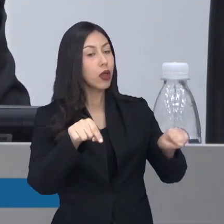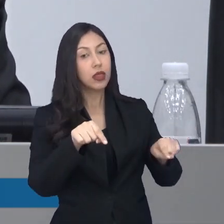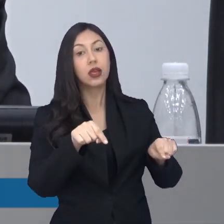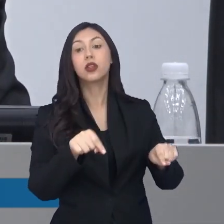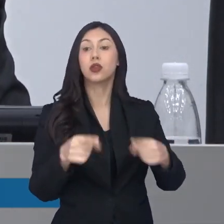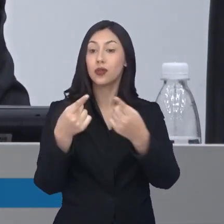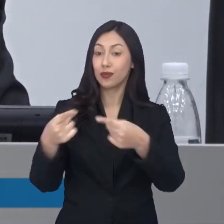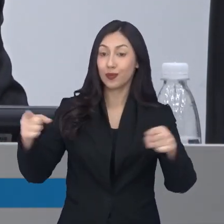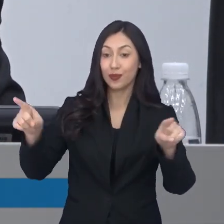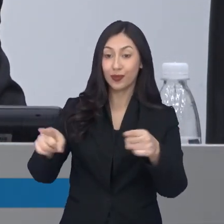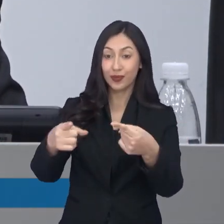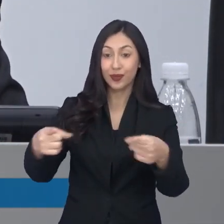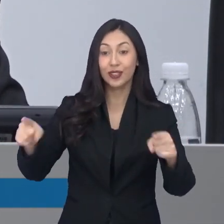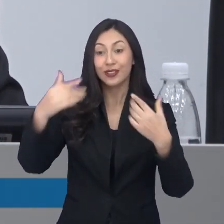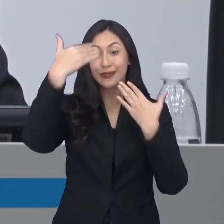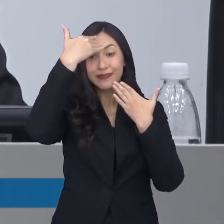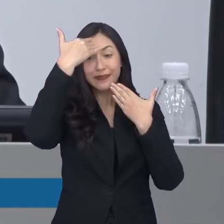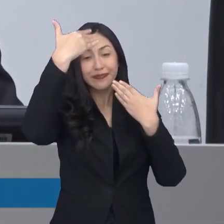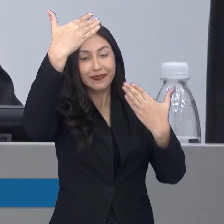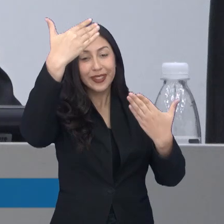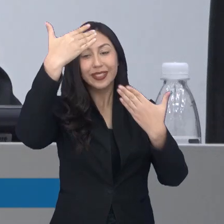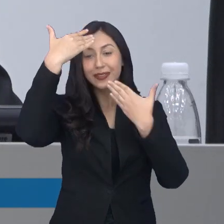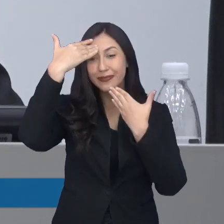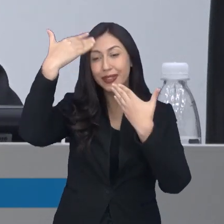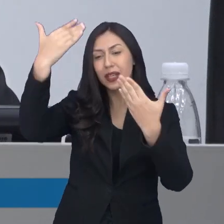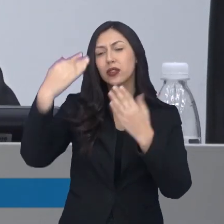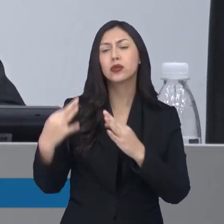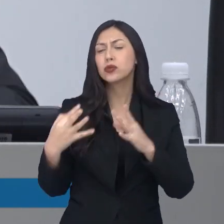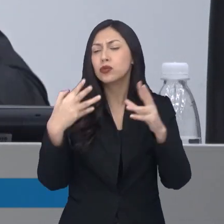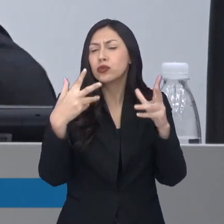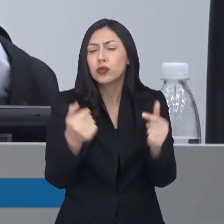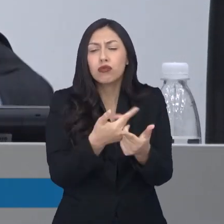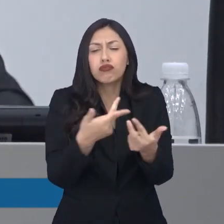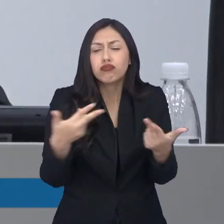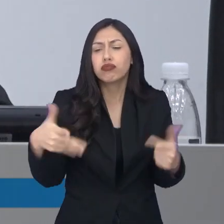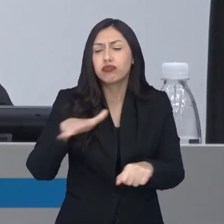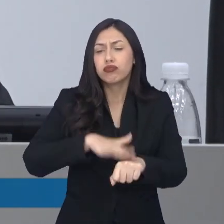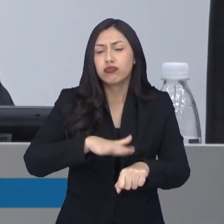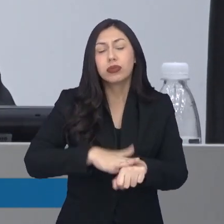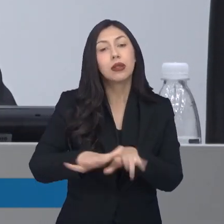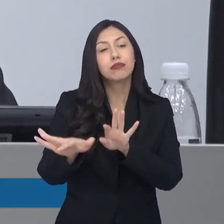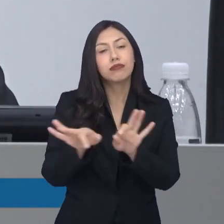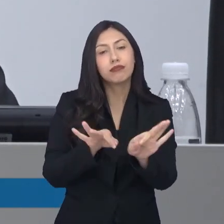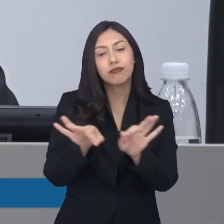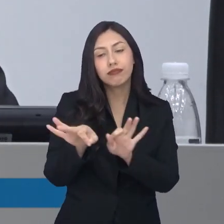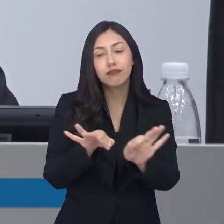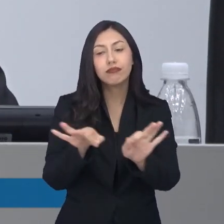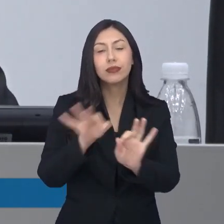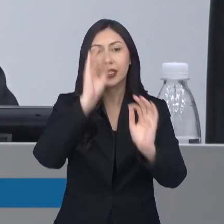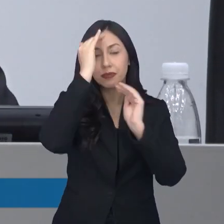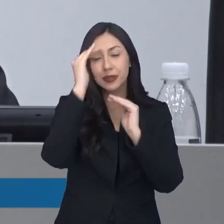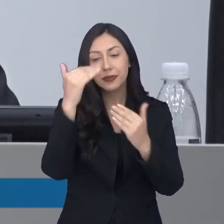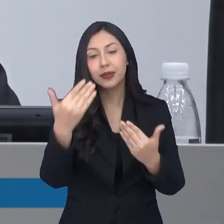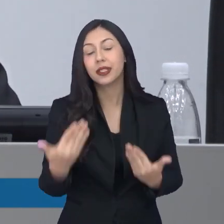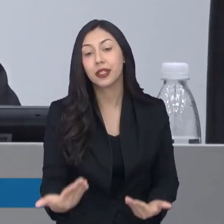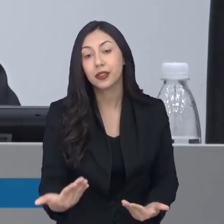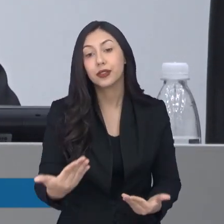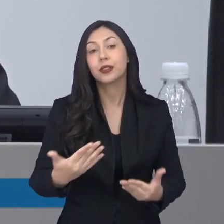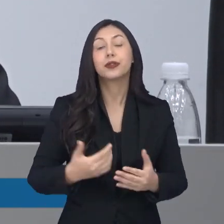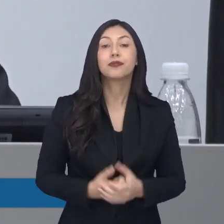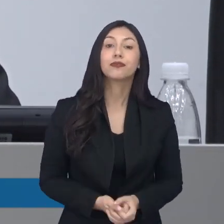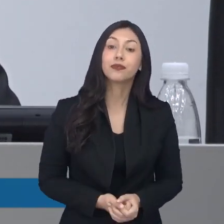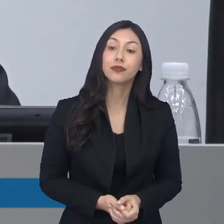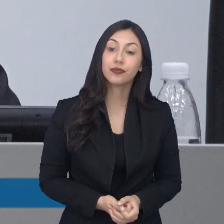aos músicos, muito obrigado por tudo que vocês fizeram na construção também desta homenagem. Eu